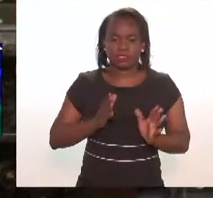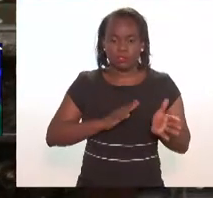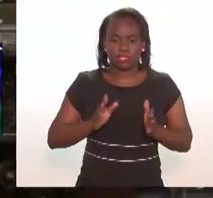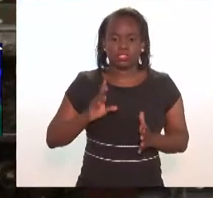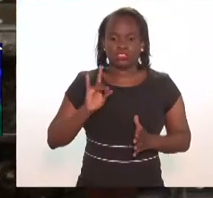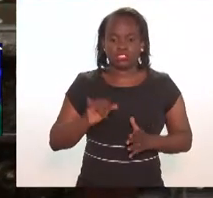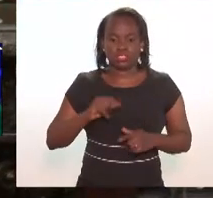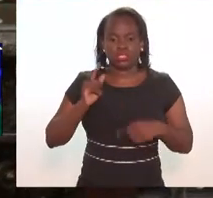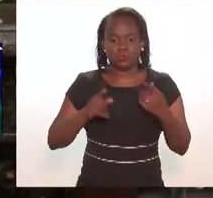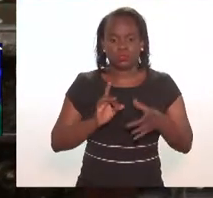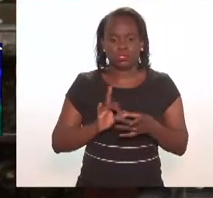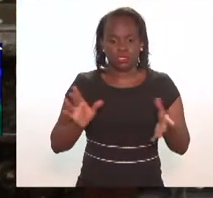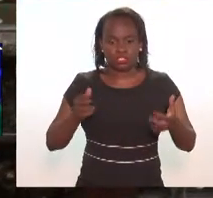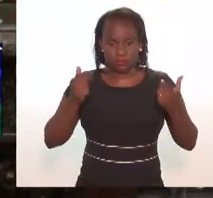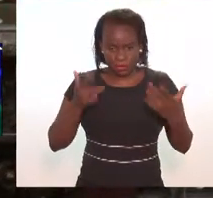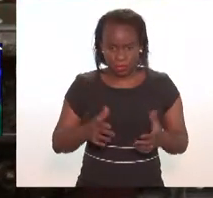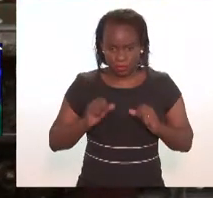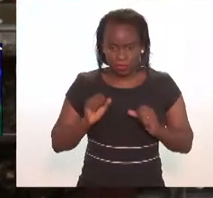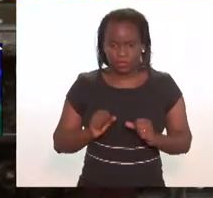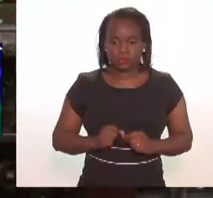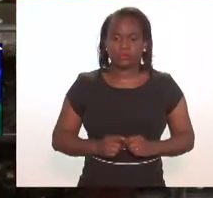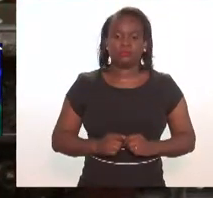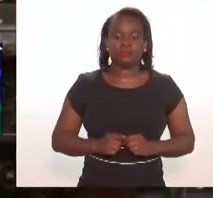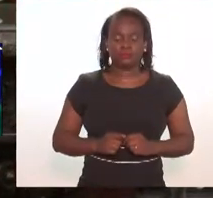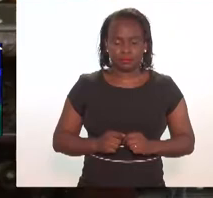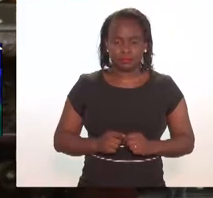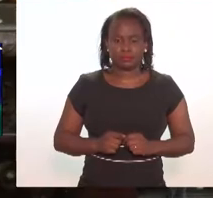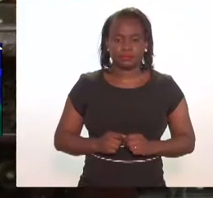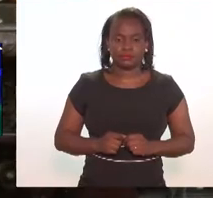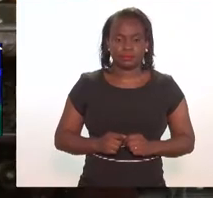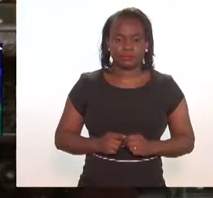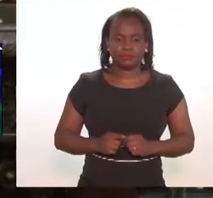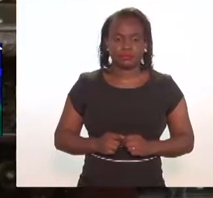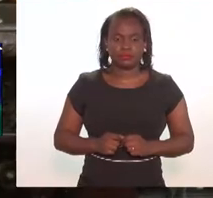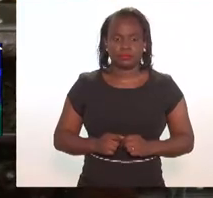do dia e eu concedo a palavra. Pode ser? Ok.